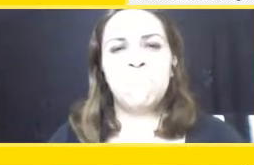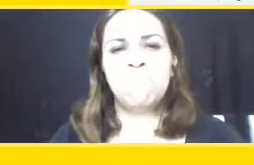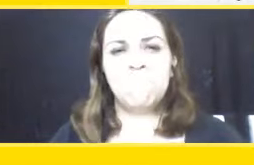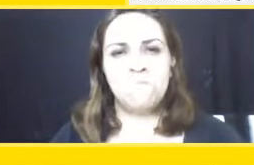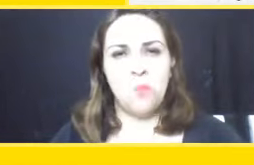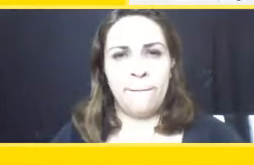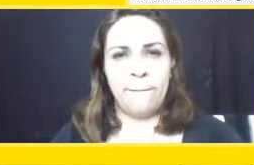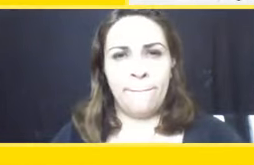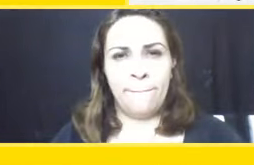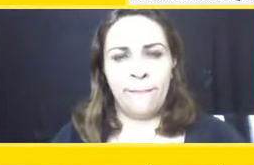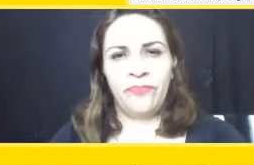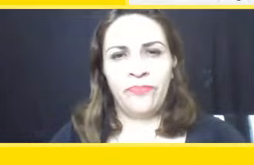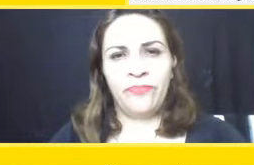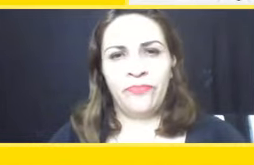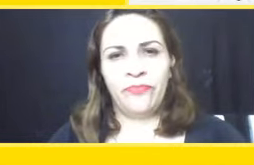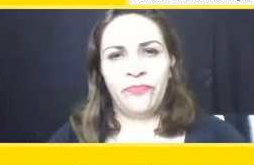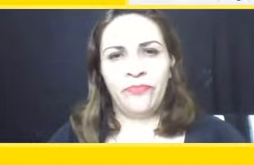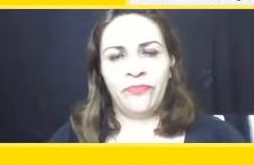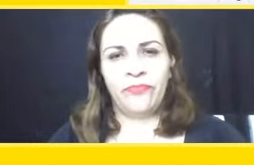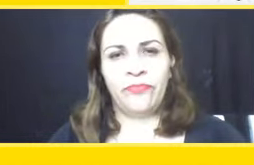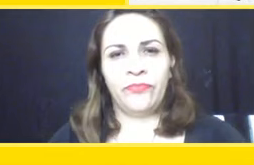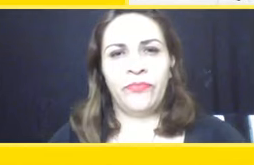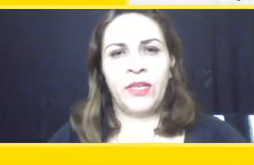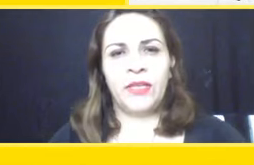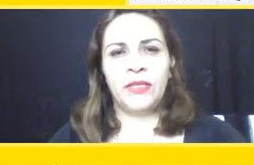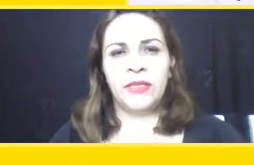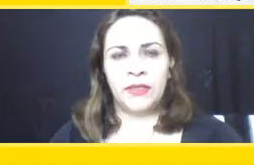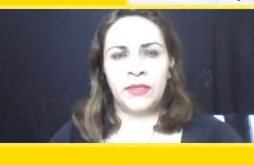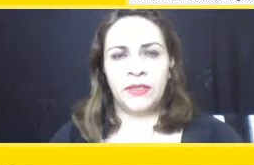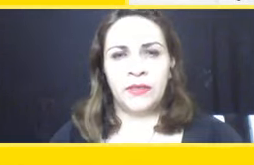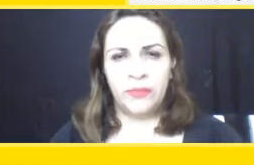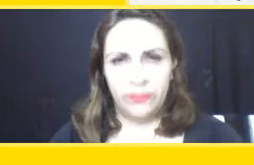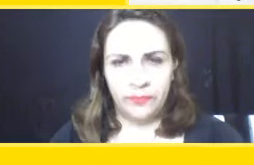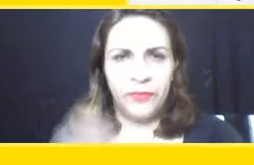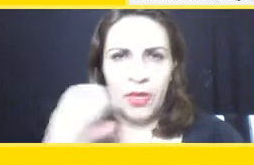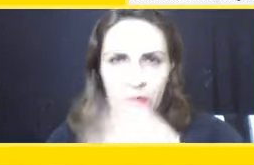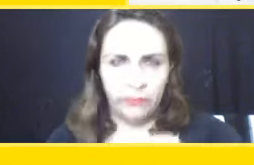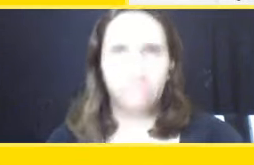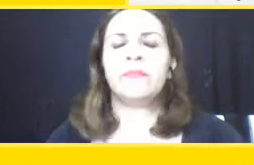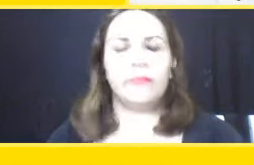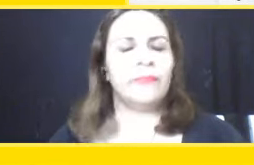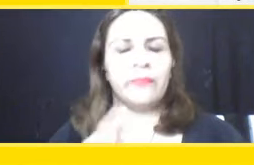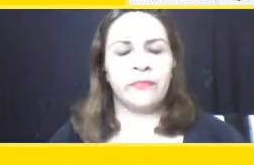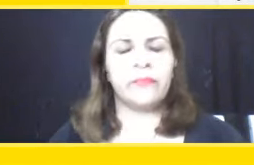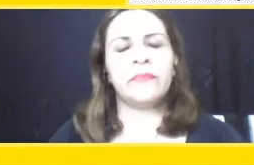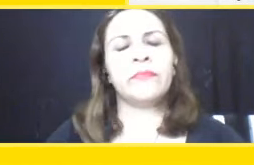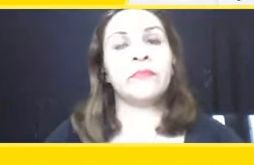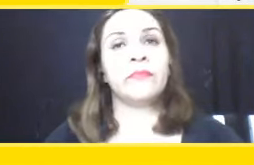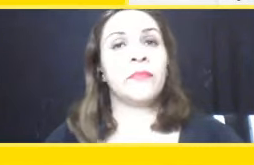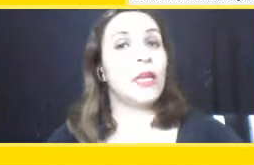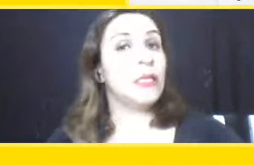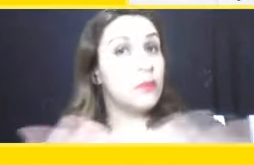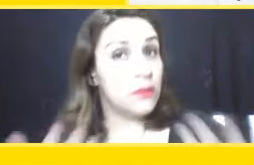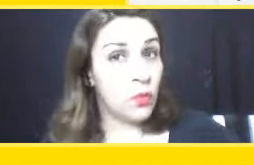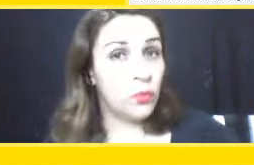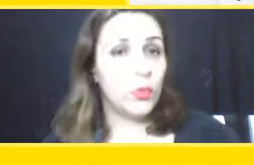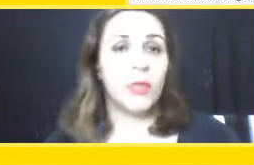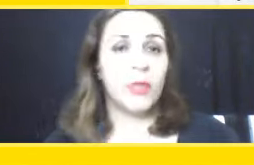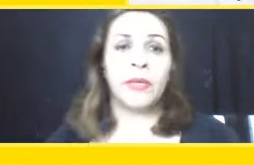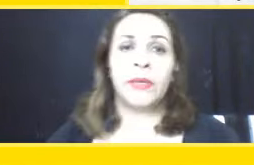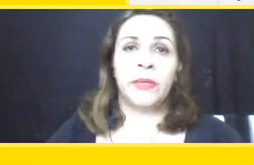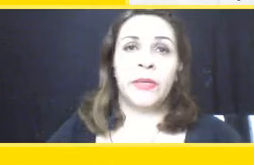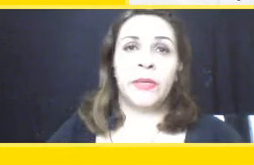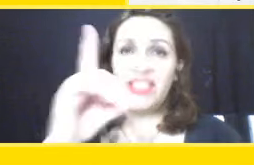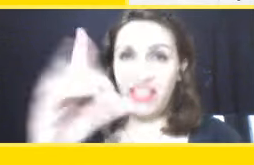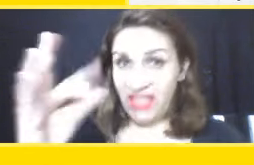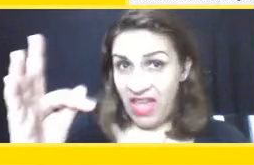como é que fala? Que fizeram a testagem de forma rápida, certo? Então, assim, em relação ao Distrito